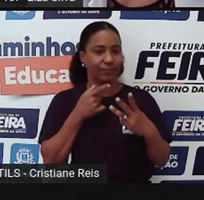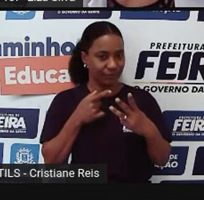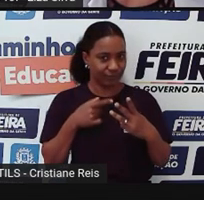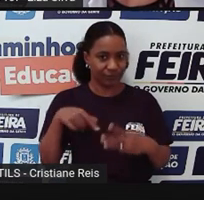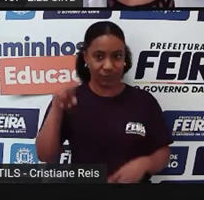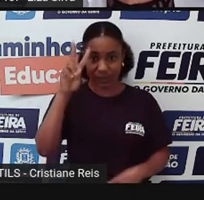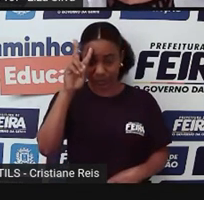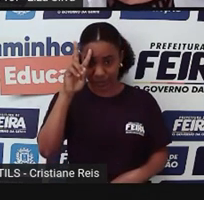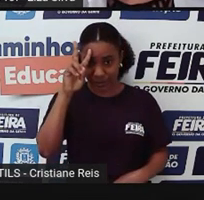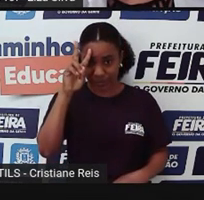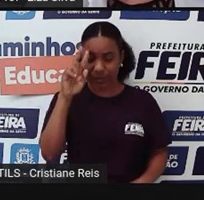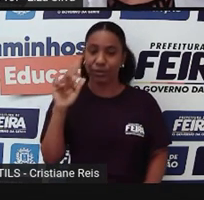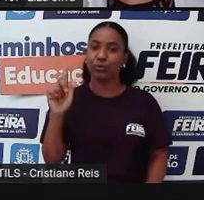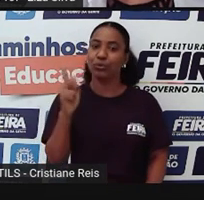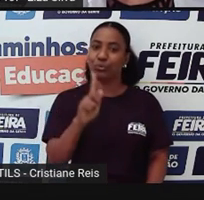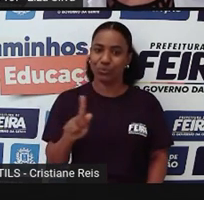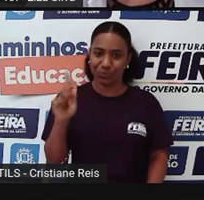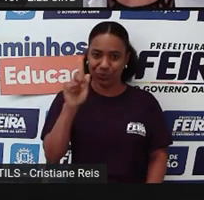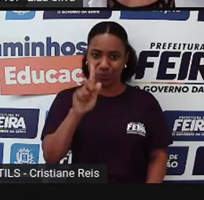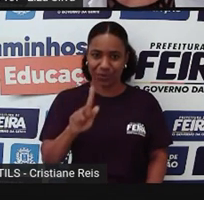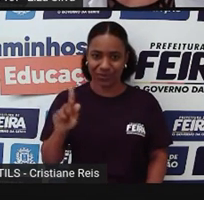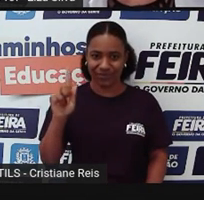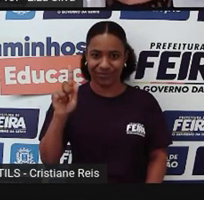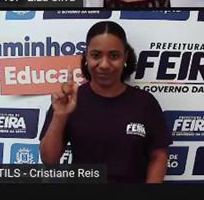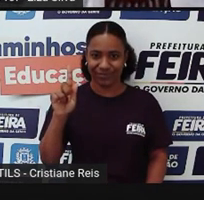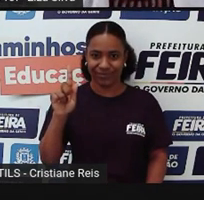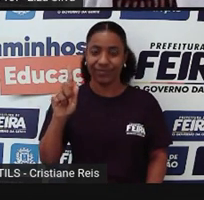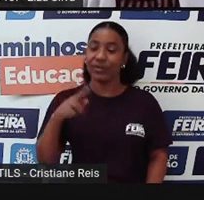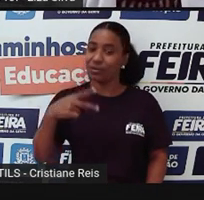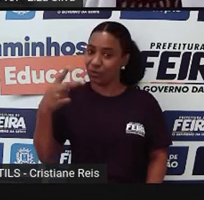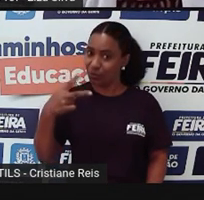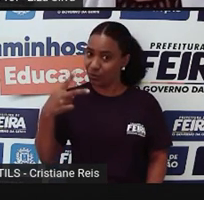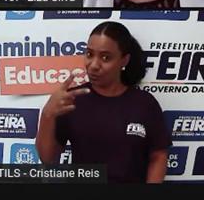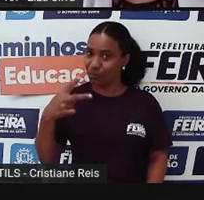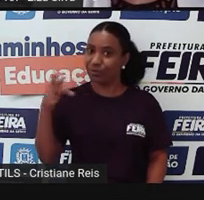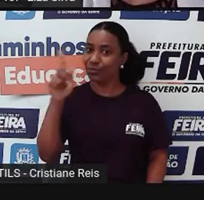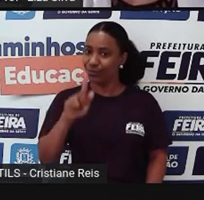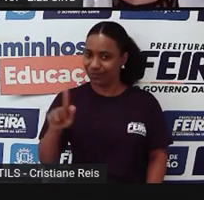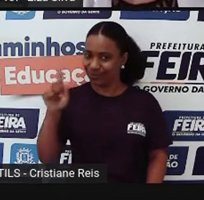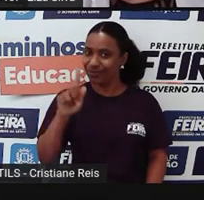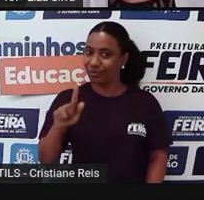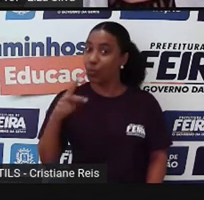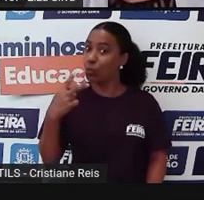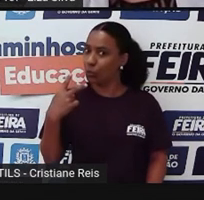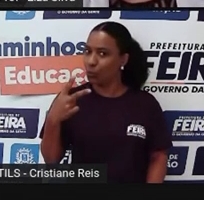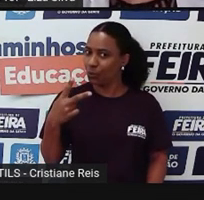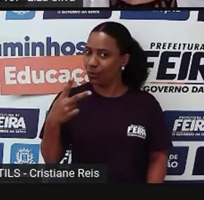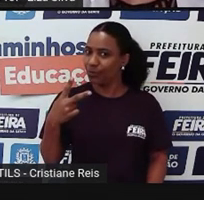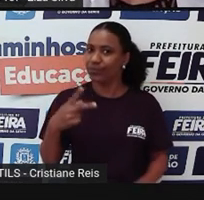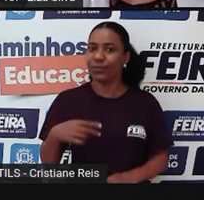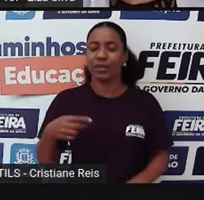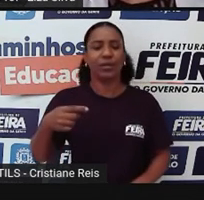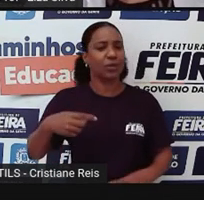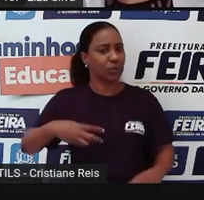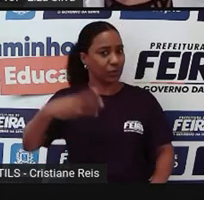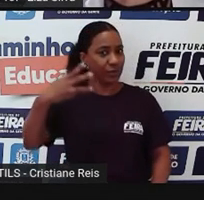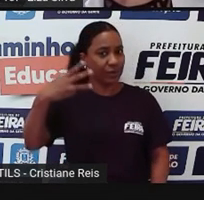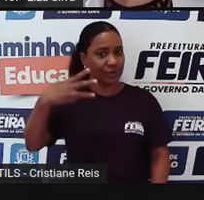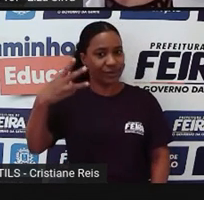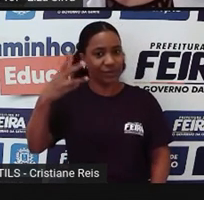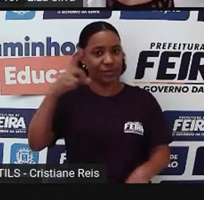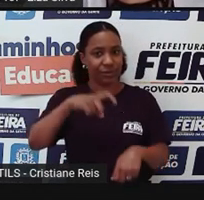geography segunda gel que você vai ter duas aulas de geografia no terceiro horário